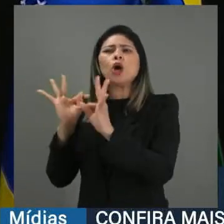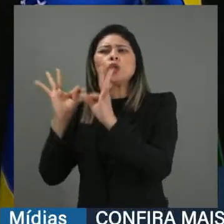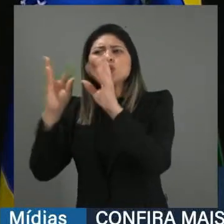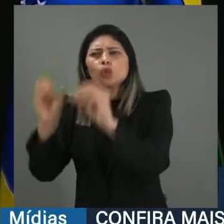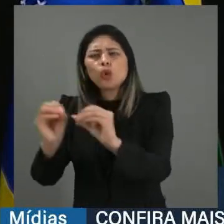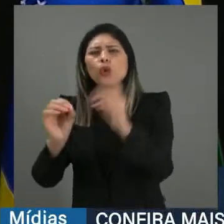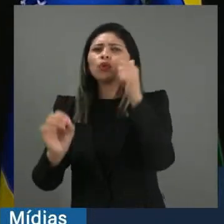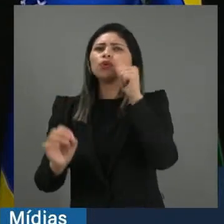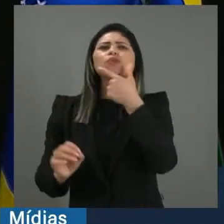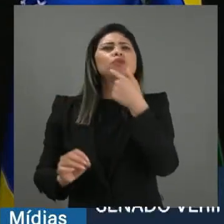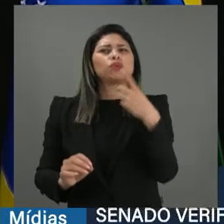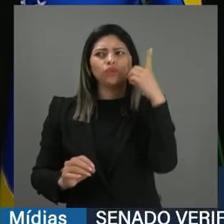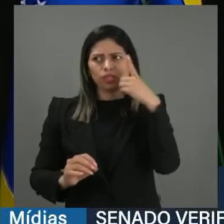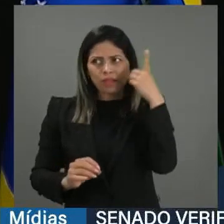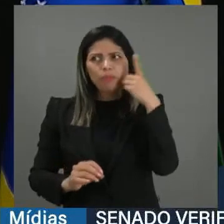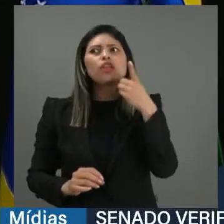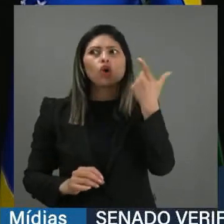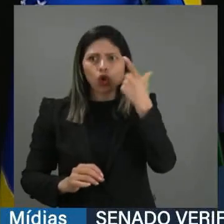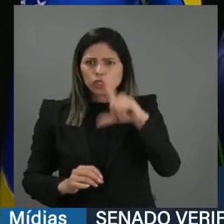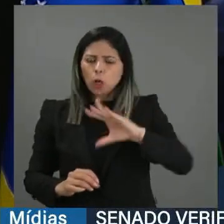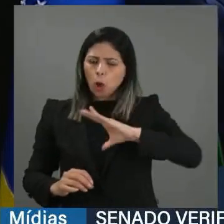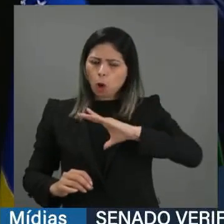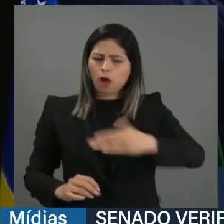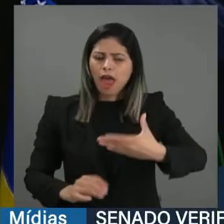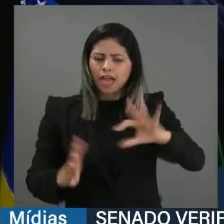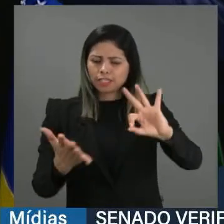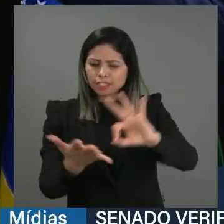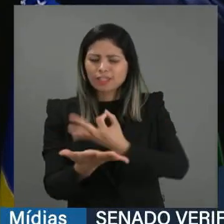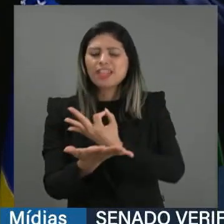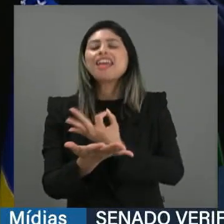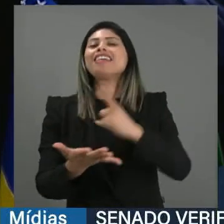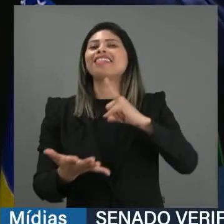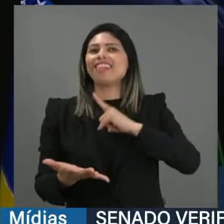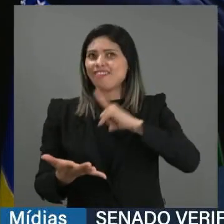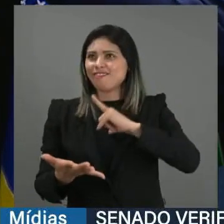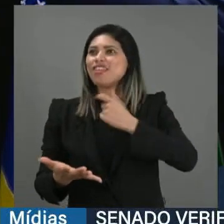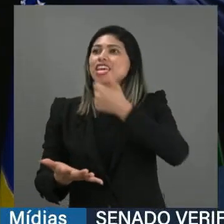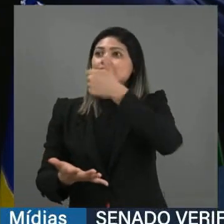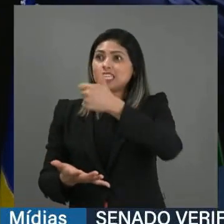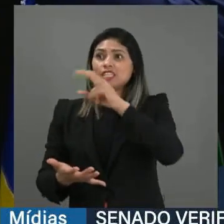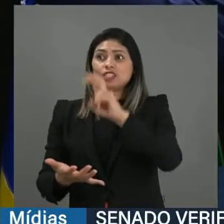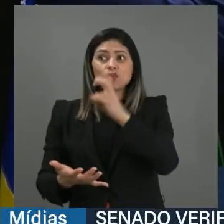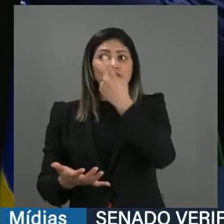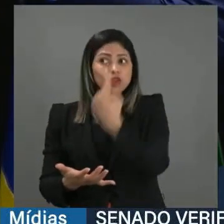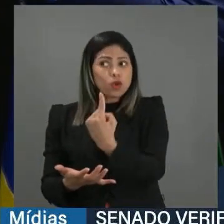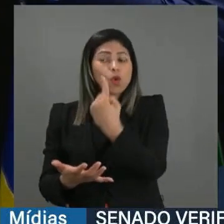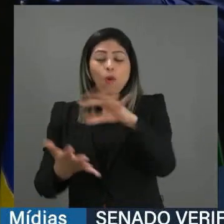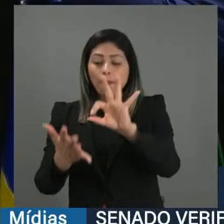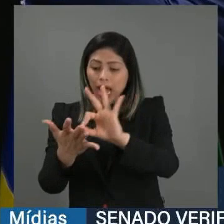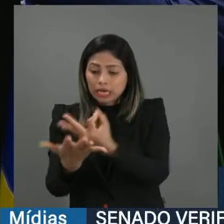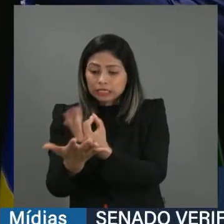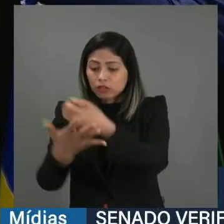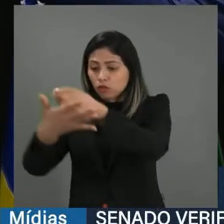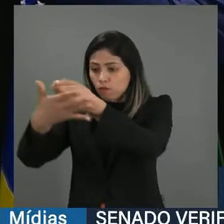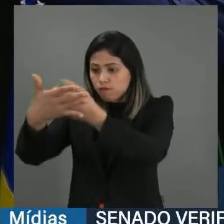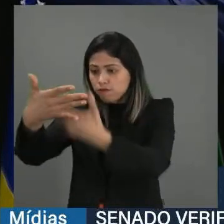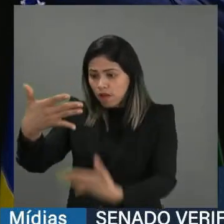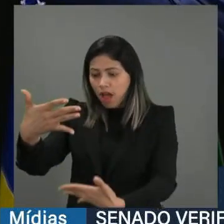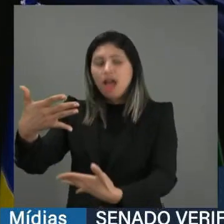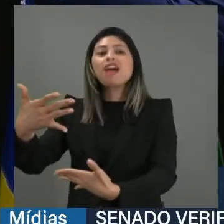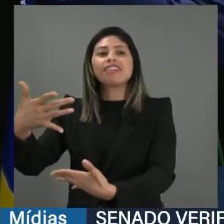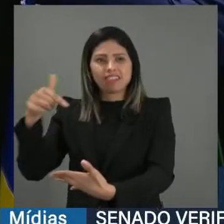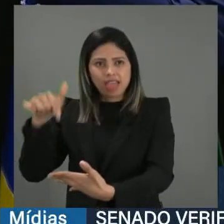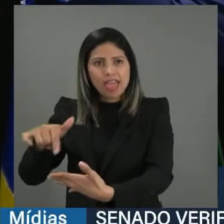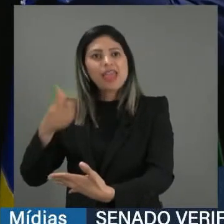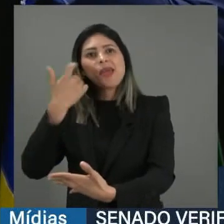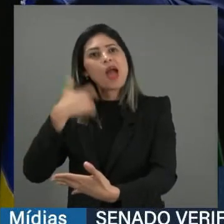Foram 171 assinaturas. E agora lá, CPI do abuso de autoridade, tem que acontecer.